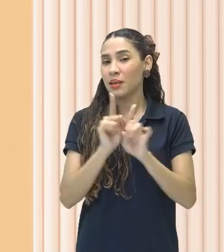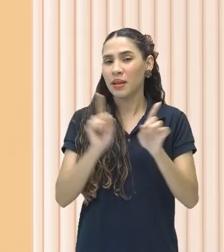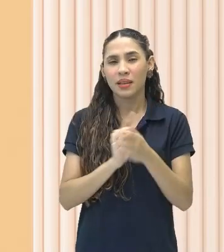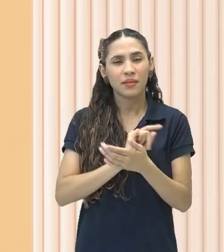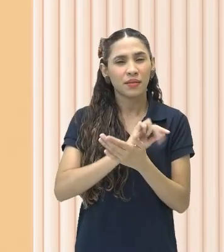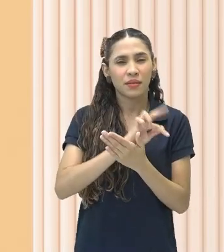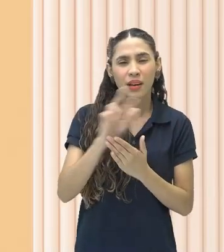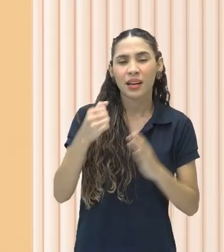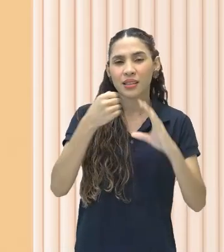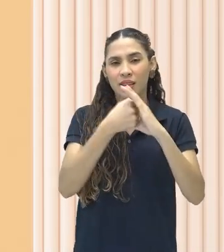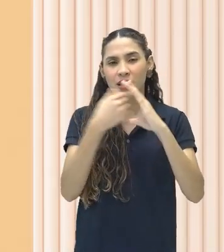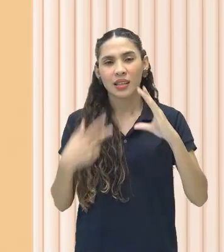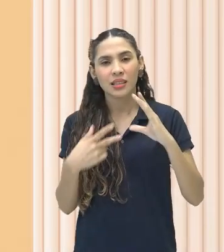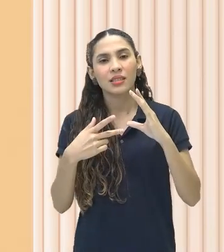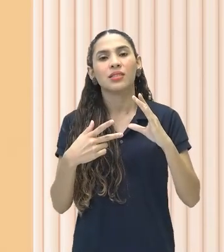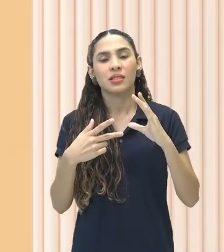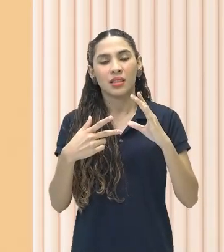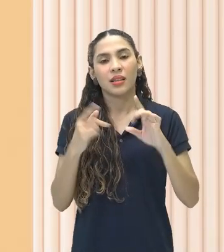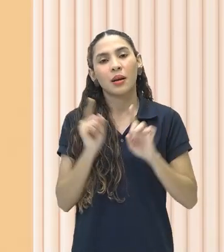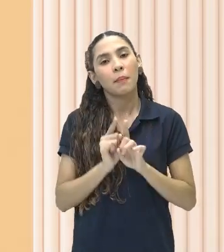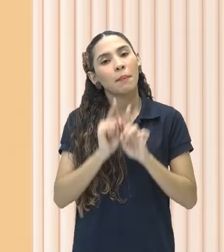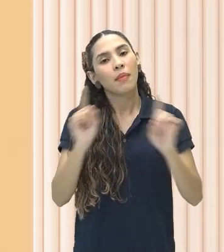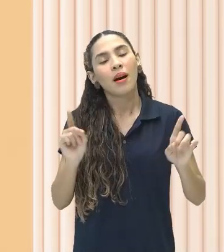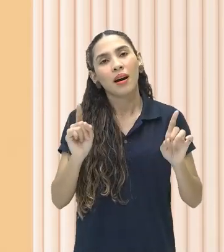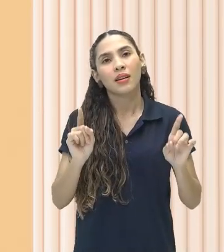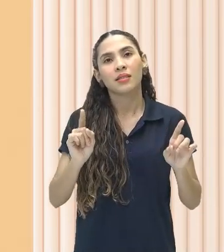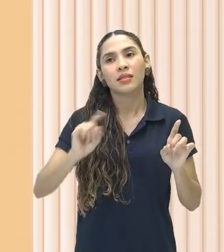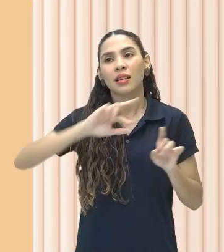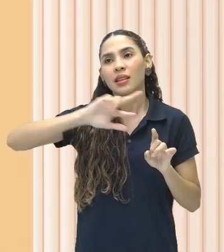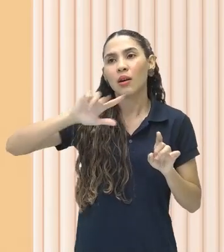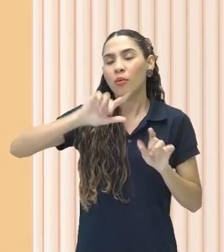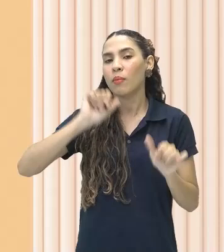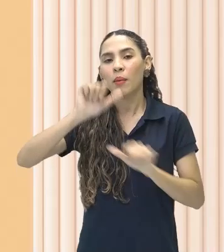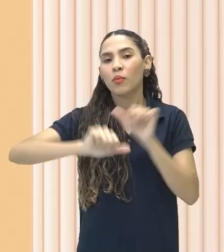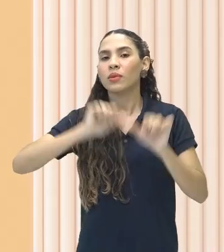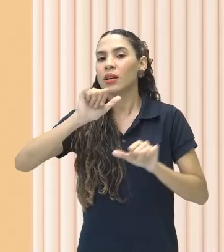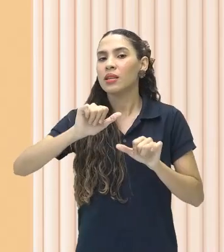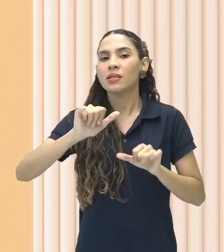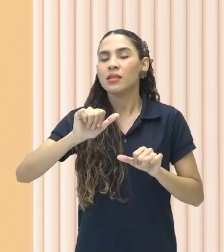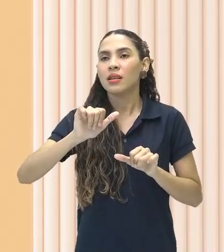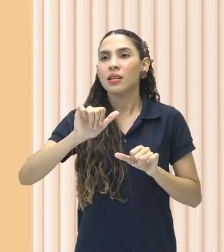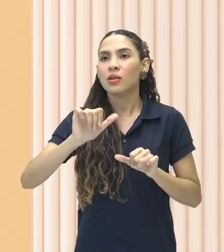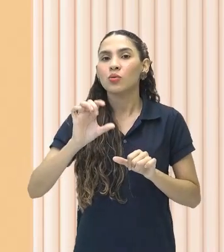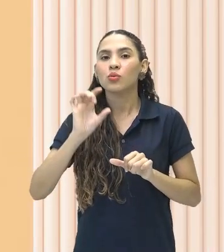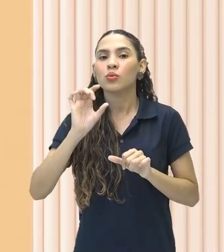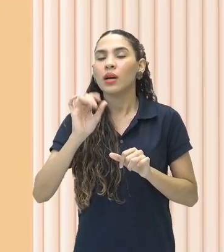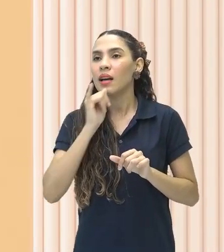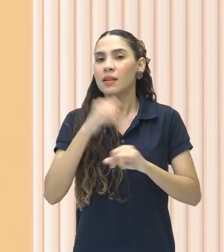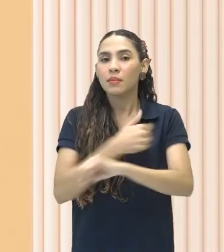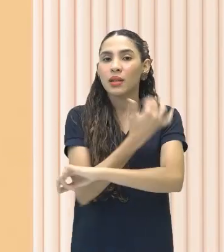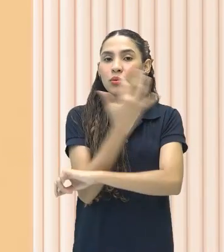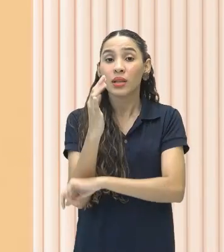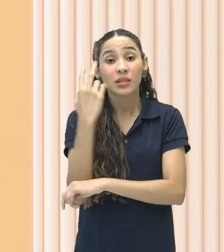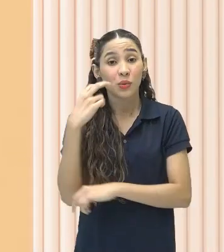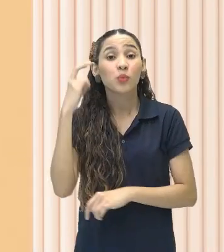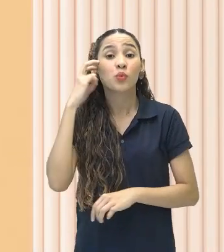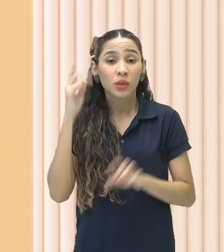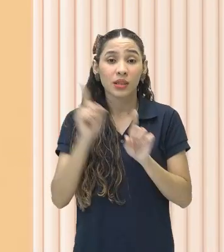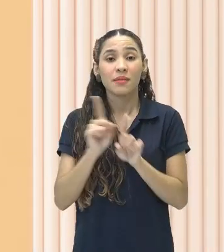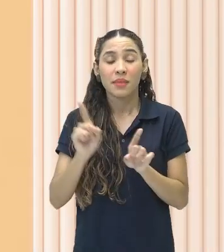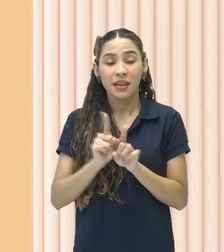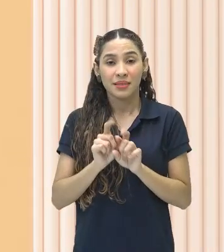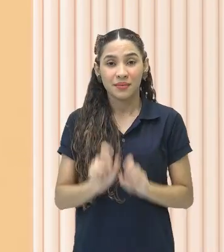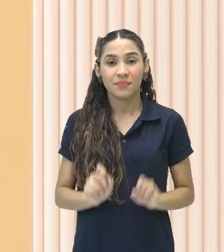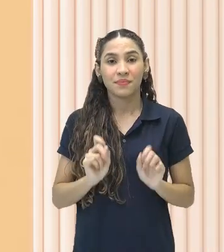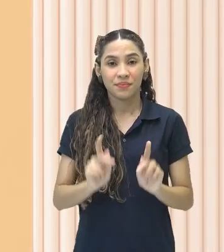vários fatores, mas não deixa de ser uma transformação da natureza em cultura.